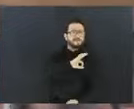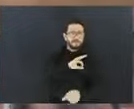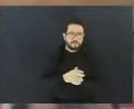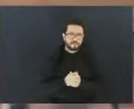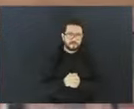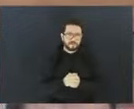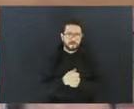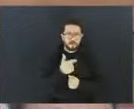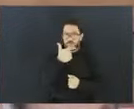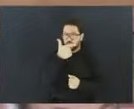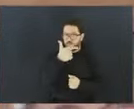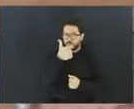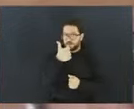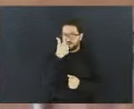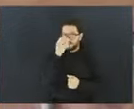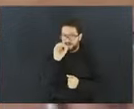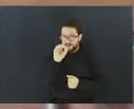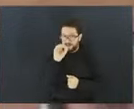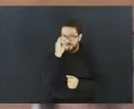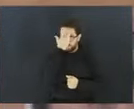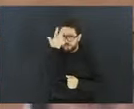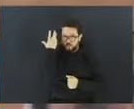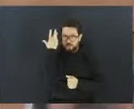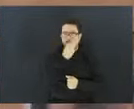210 mortes, o que representa um aumento de